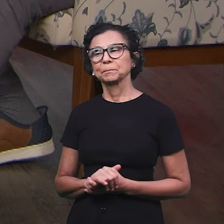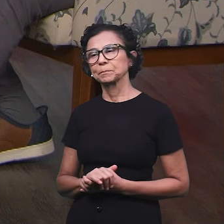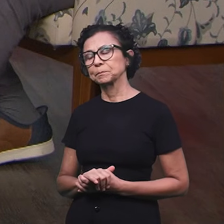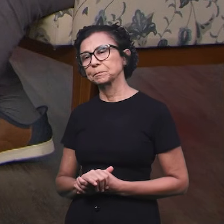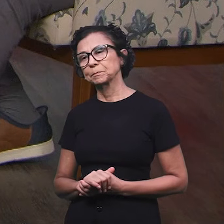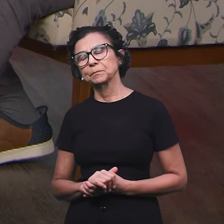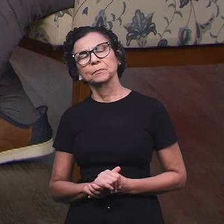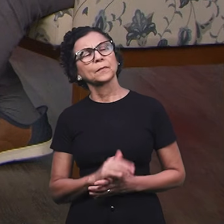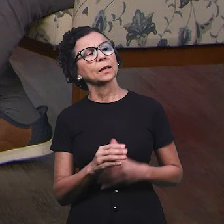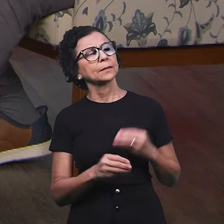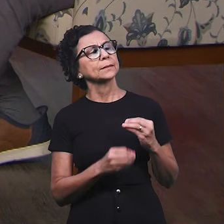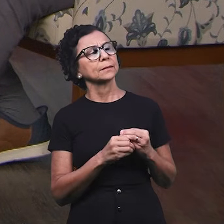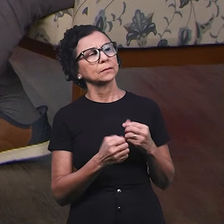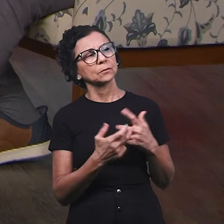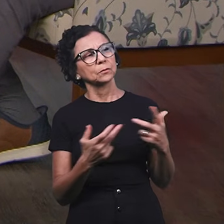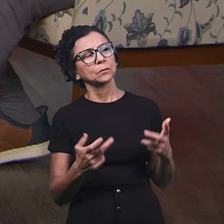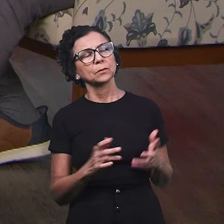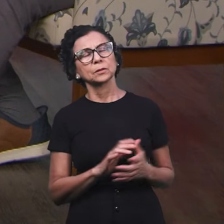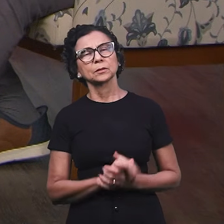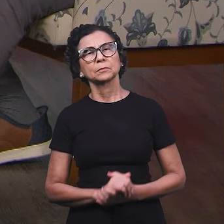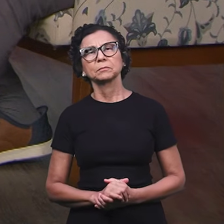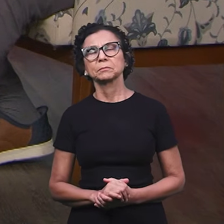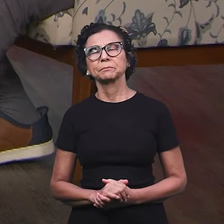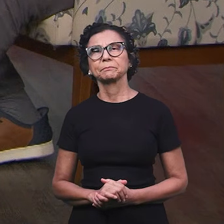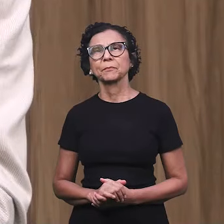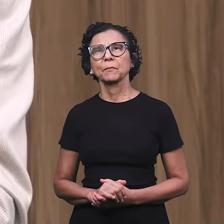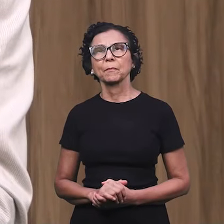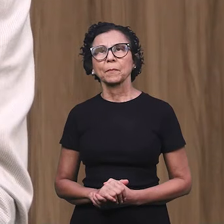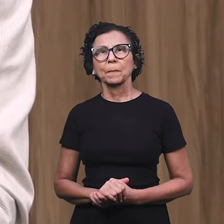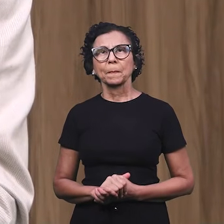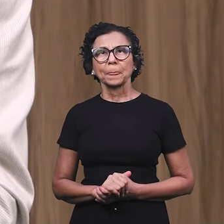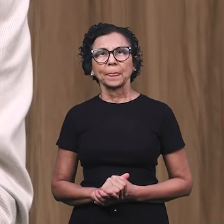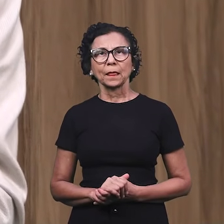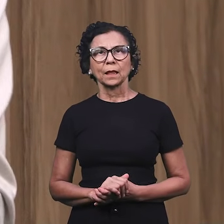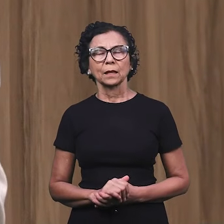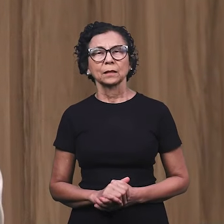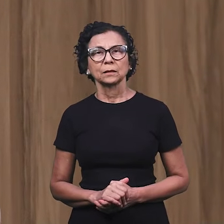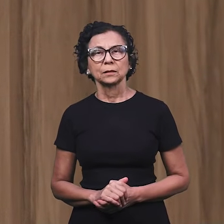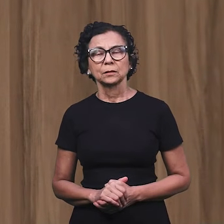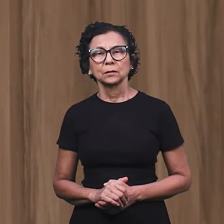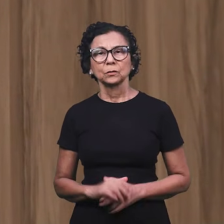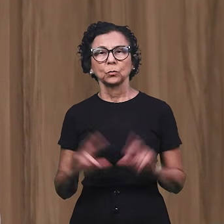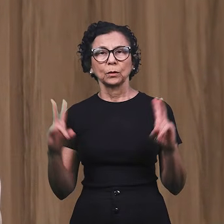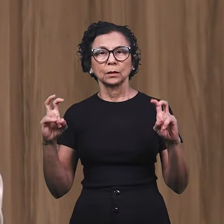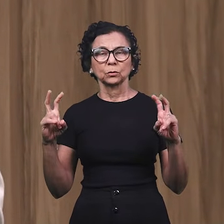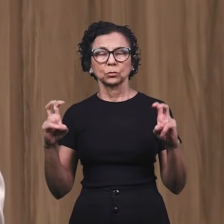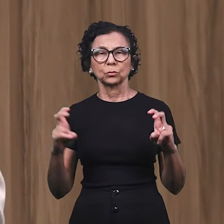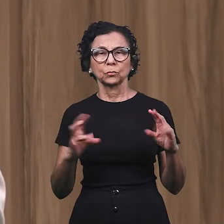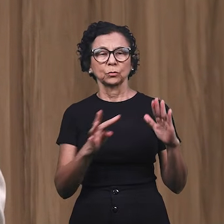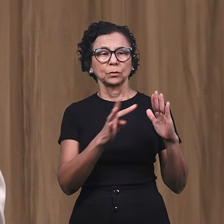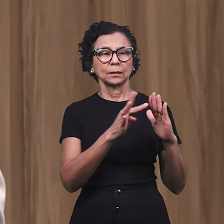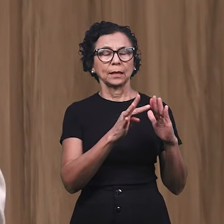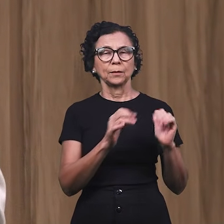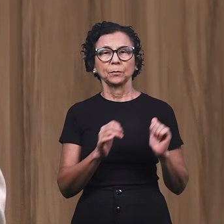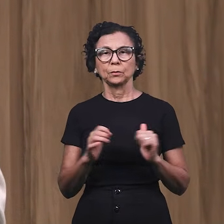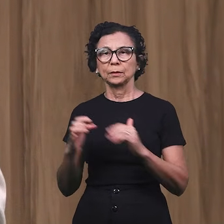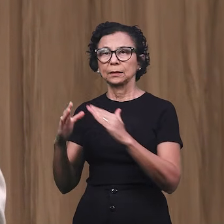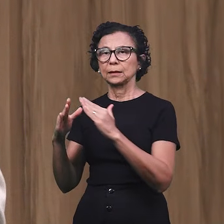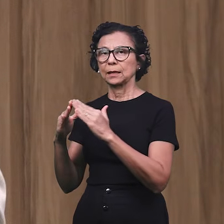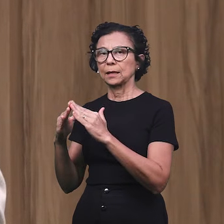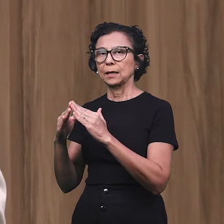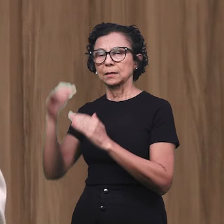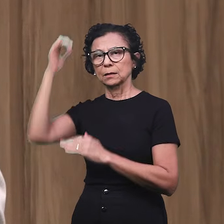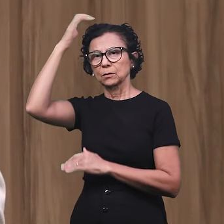Guilherme, então, pastor Amém. Julinho. Pai do Senhor. Pai pastor Senhor, Guilherme. Pai Senhor. Falamos do templo e da casa do rei. Na casa do rei